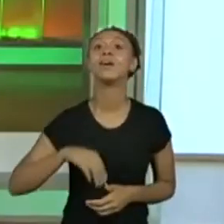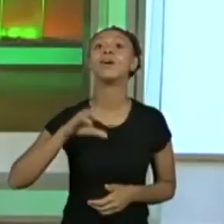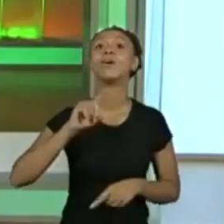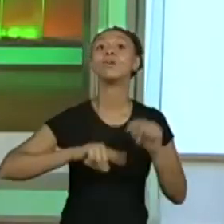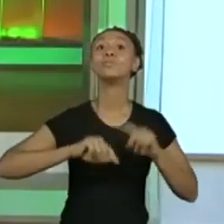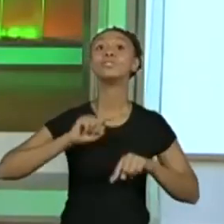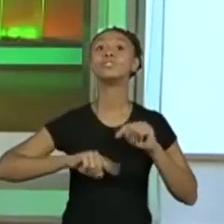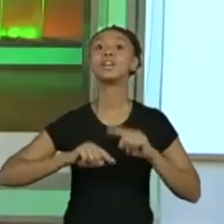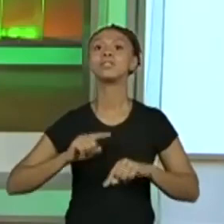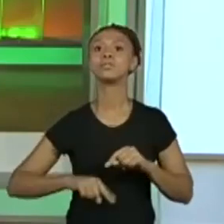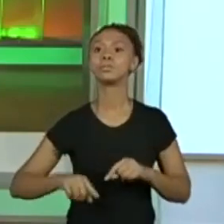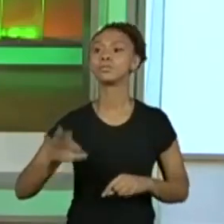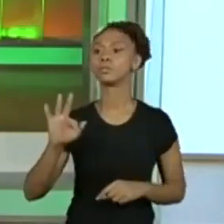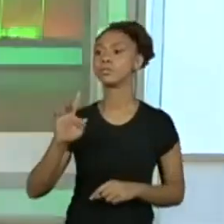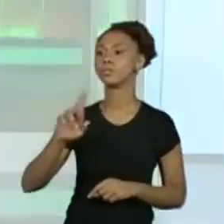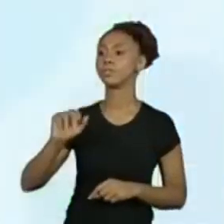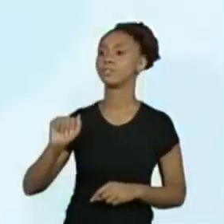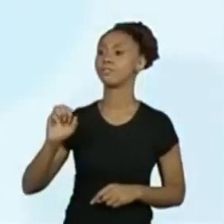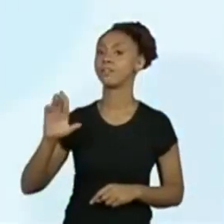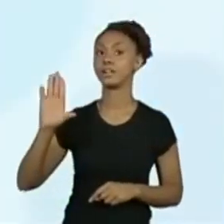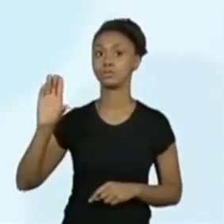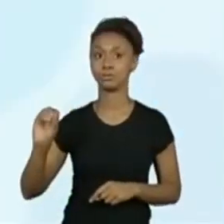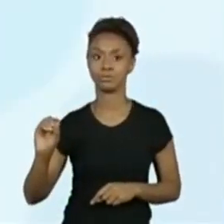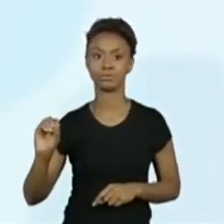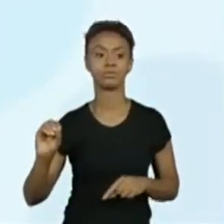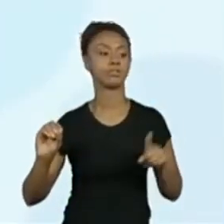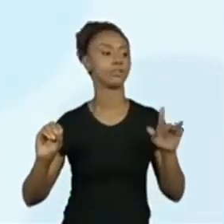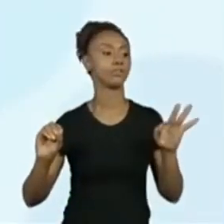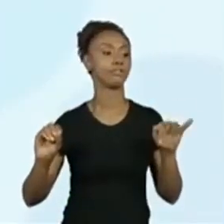Objeto. Frasco. Faca.